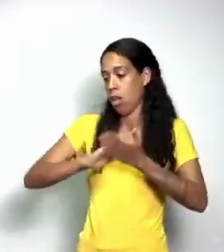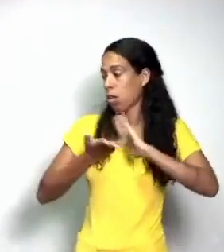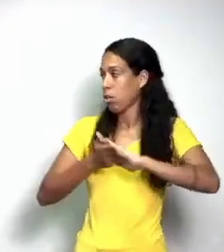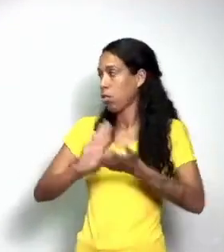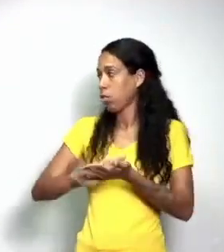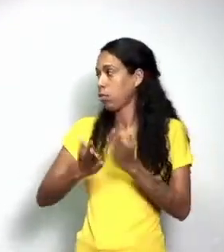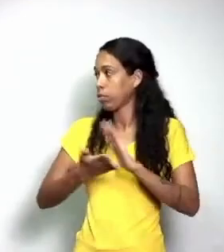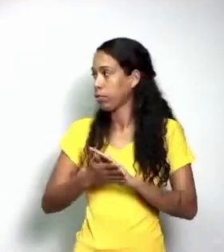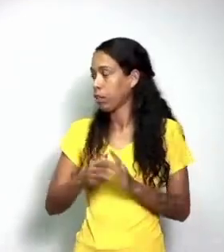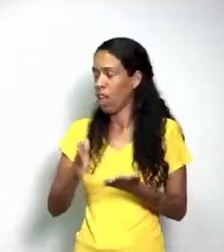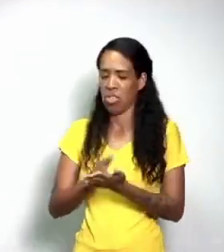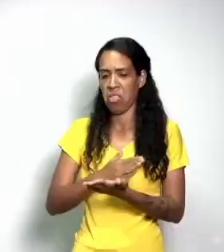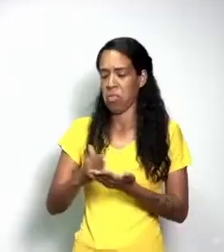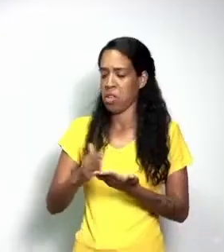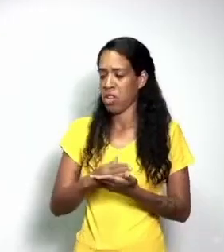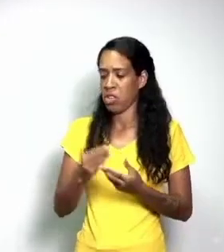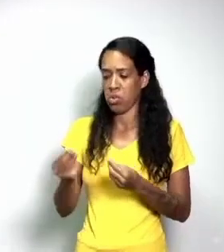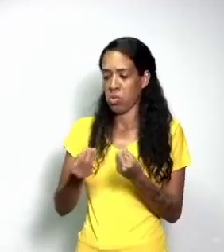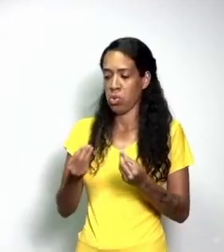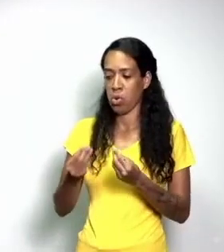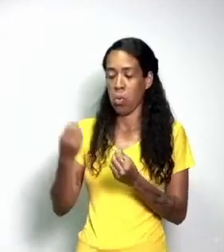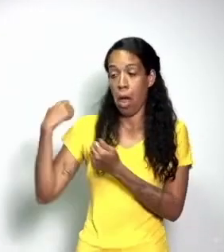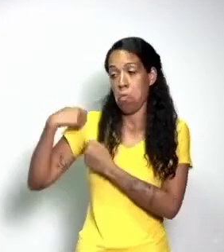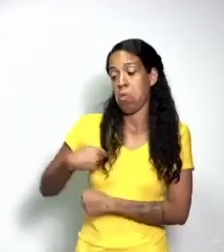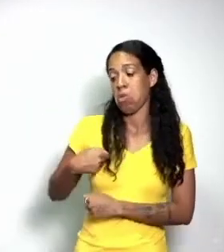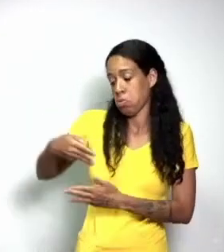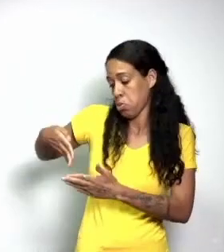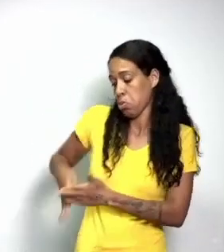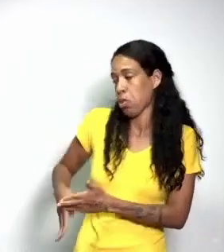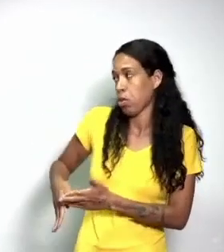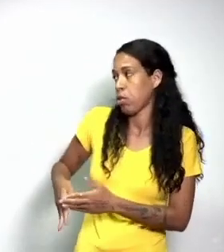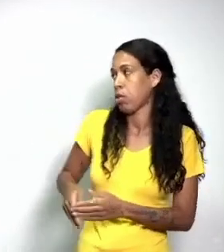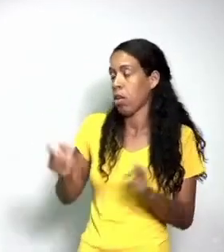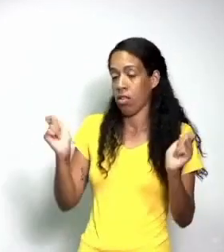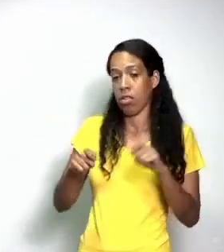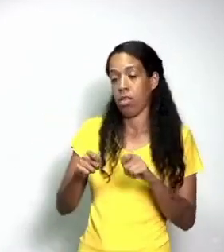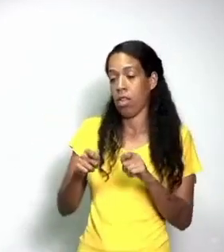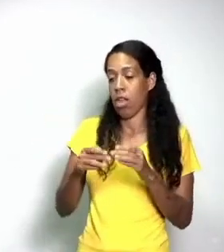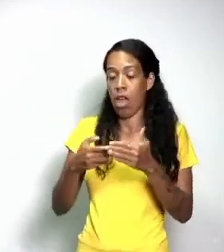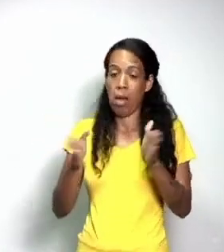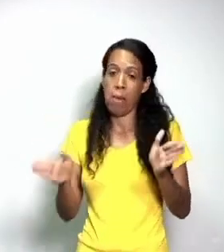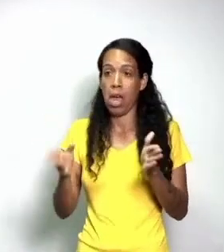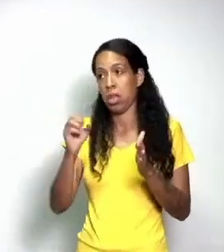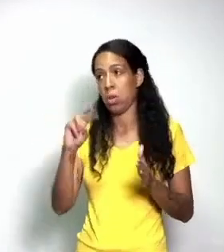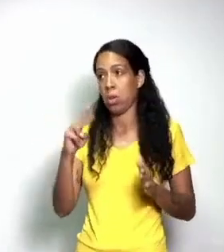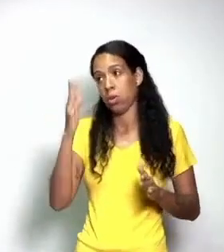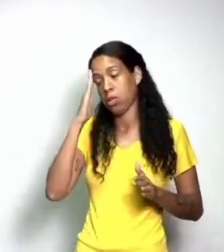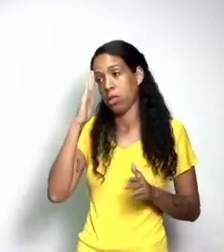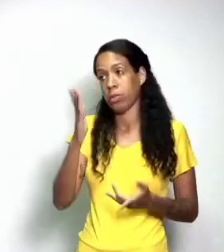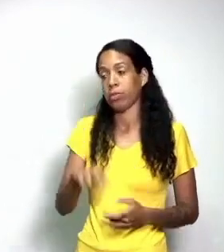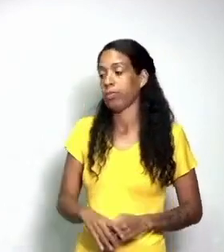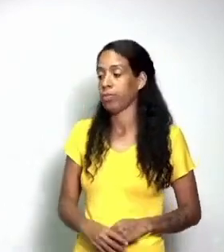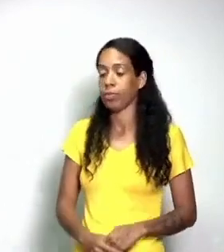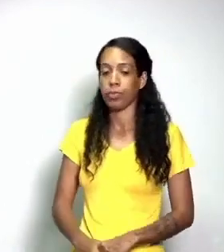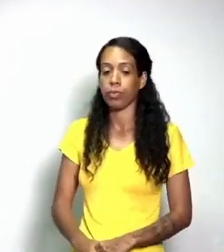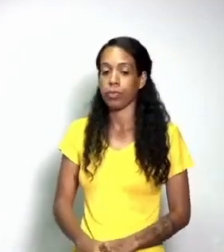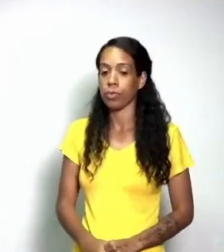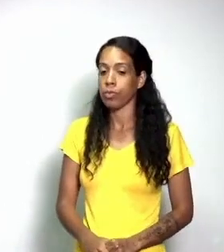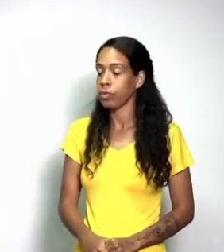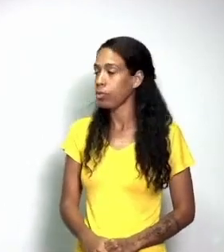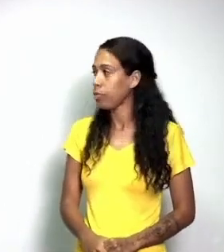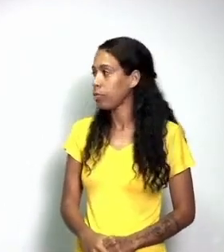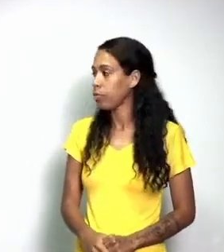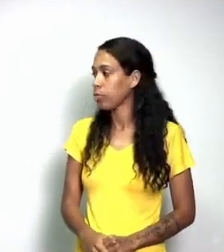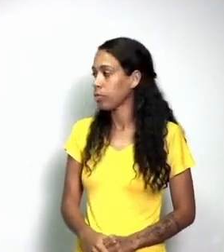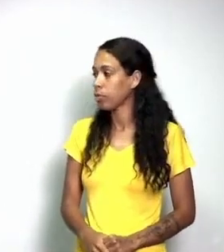aí depende muito de como que a case dela foi construída para saber se cabe ou não com ela assim aberta. A gente vai